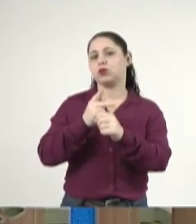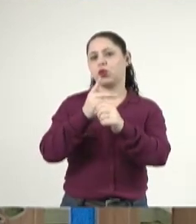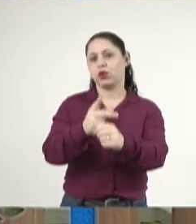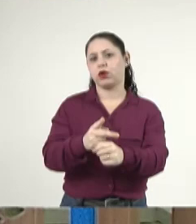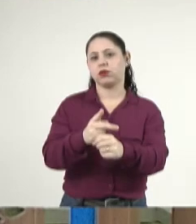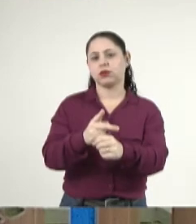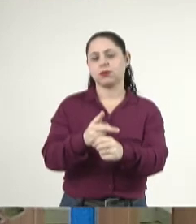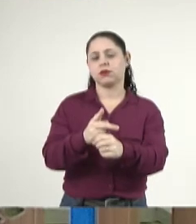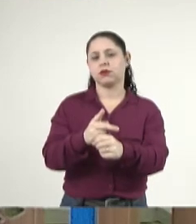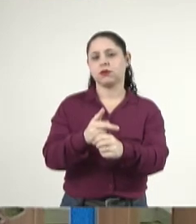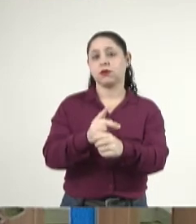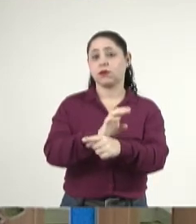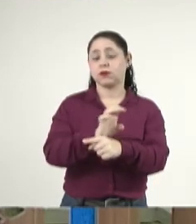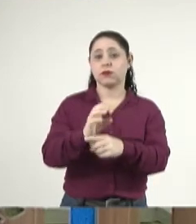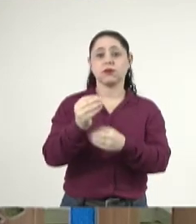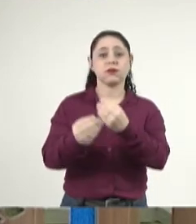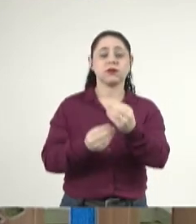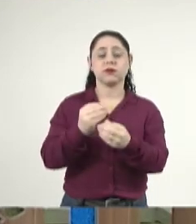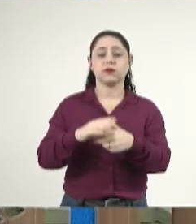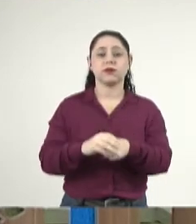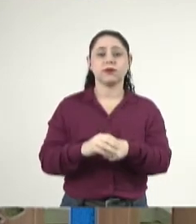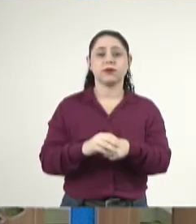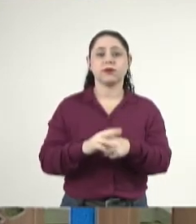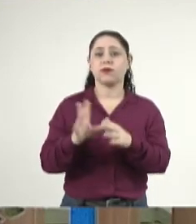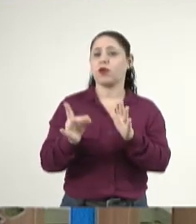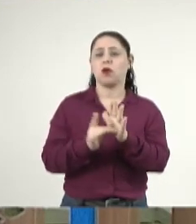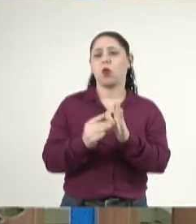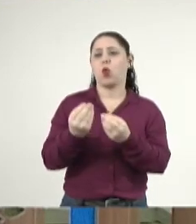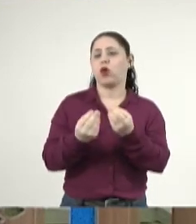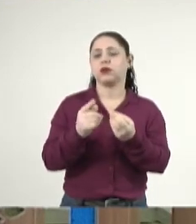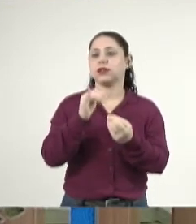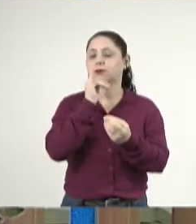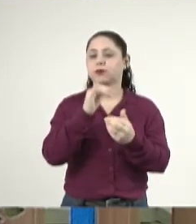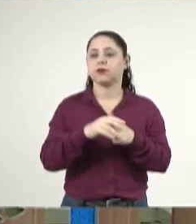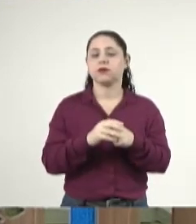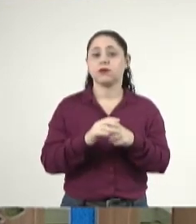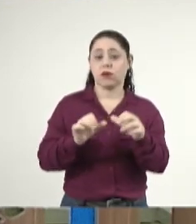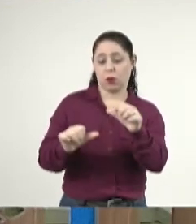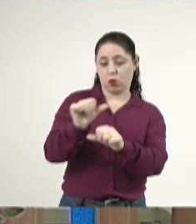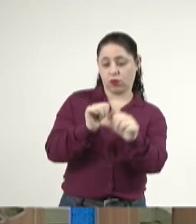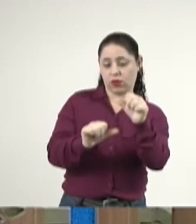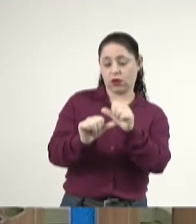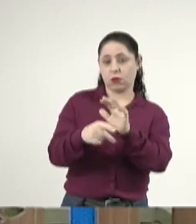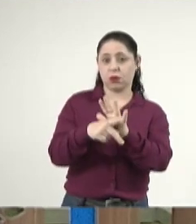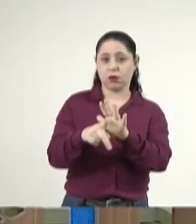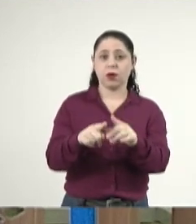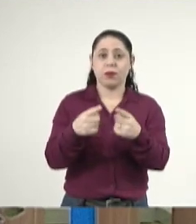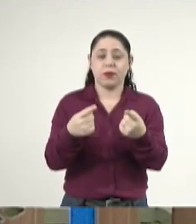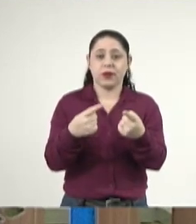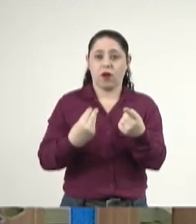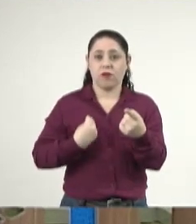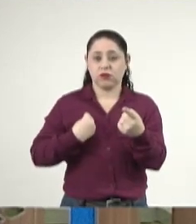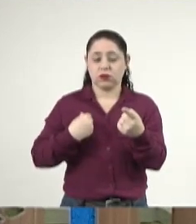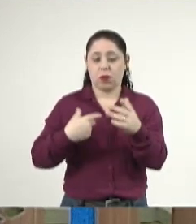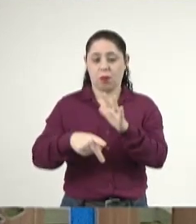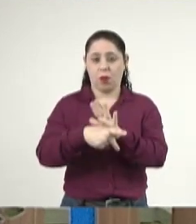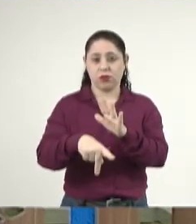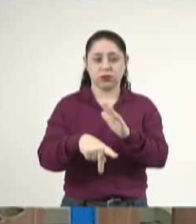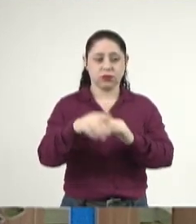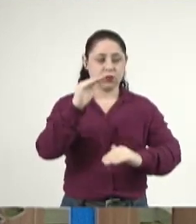do Estado. Mas na realidade, nem tanto quanto a atuação, essas mudanças, mas com relação à vida